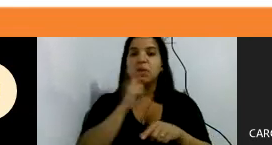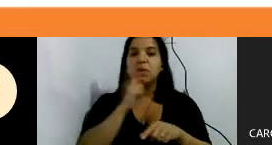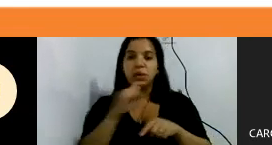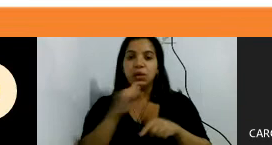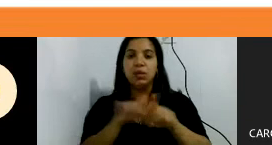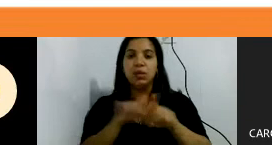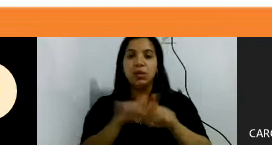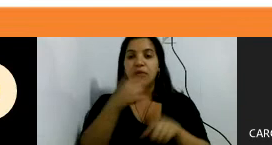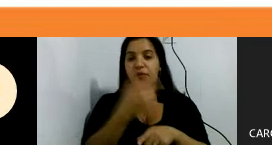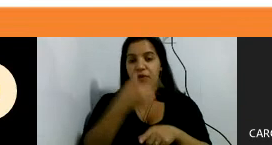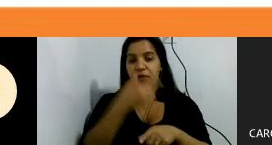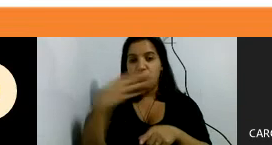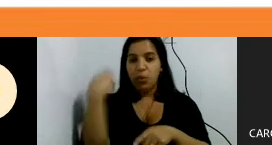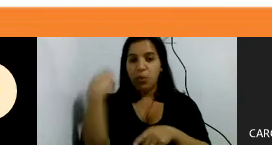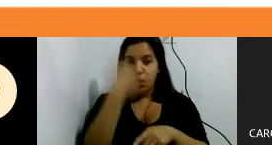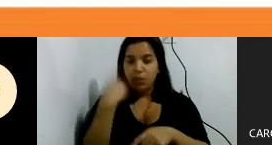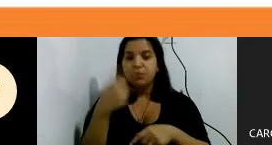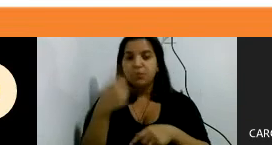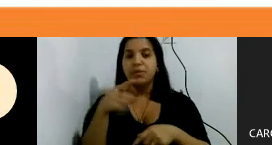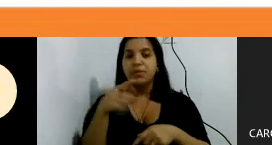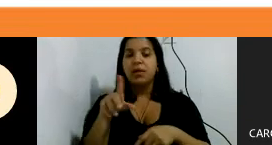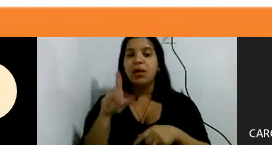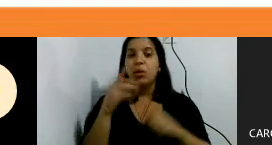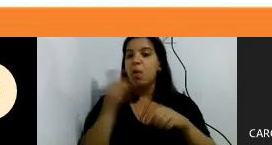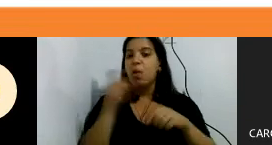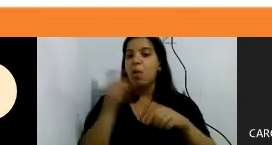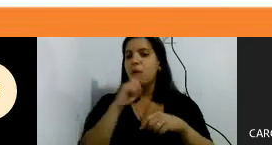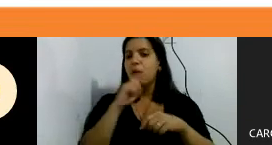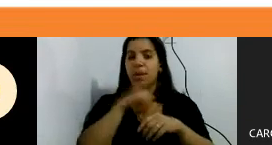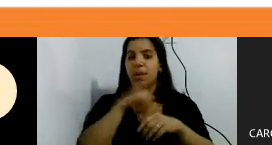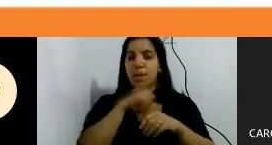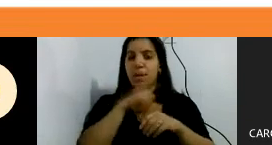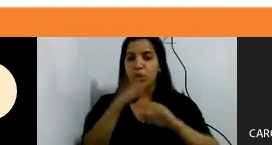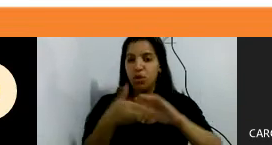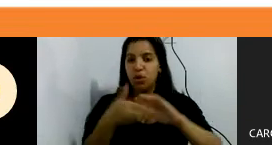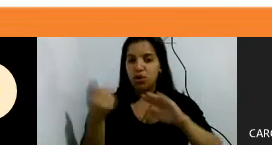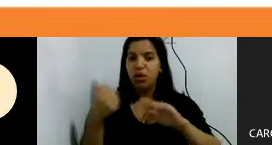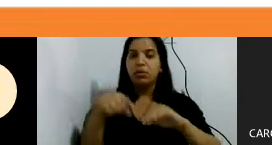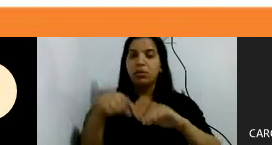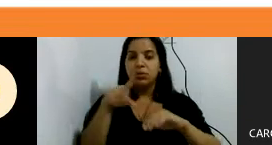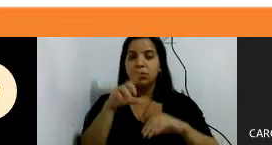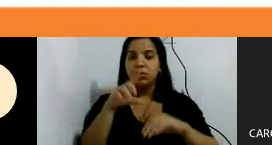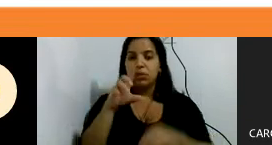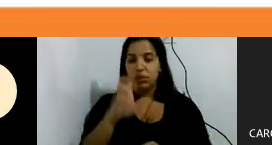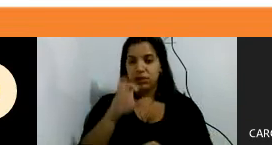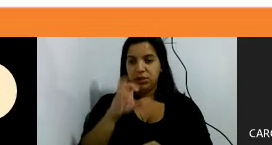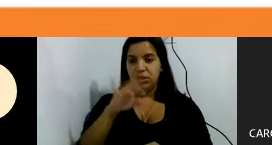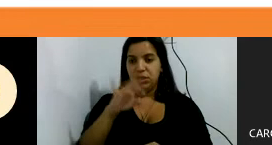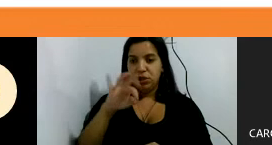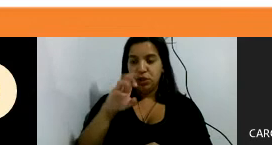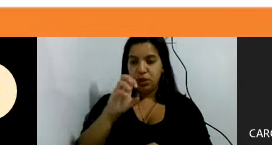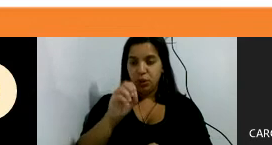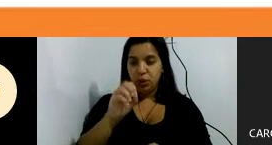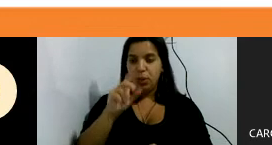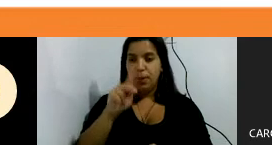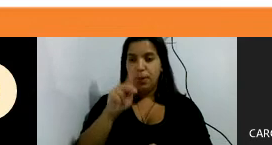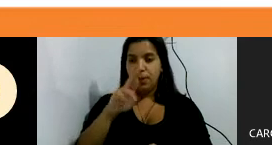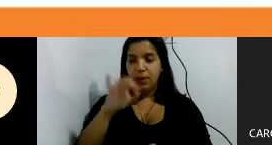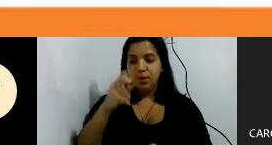horas. E a partir do plasma fresco congelado, a gente pode obter o crioprecipitado e as